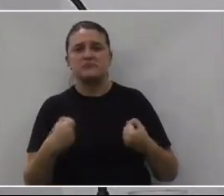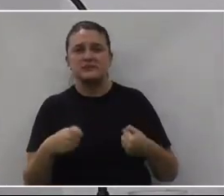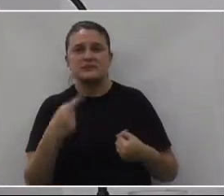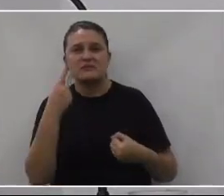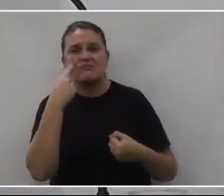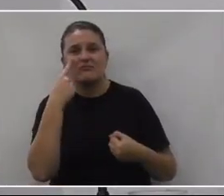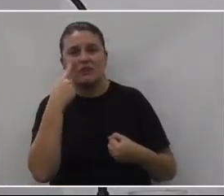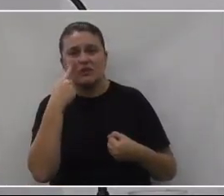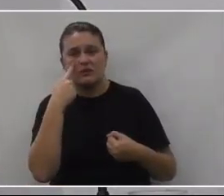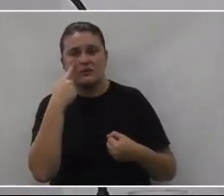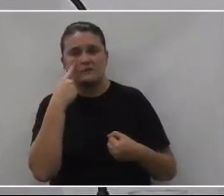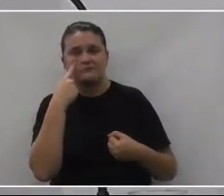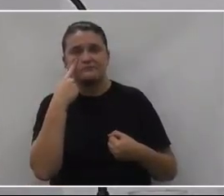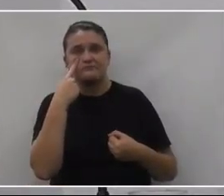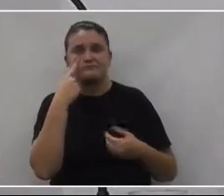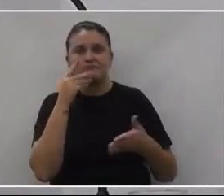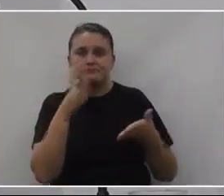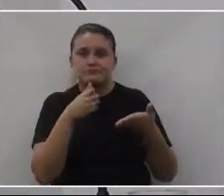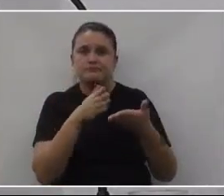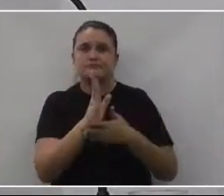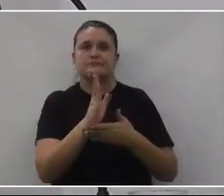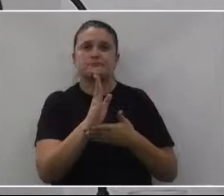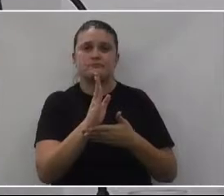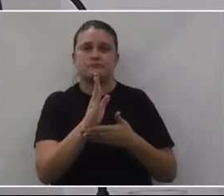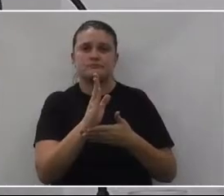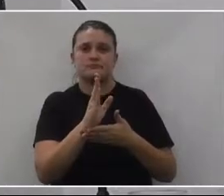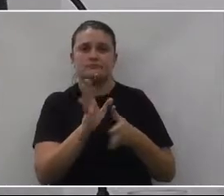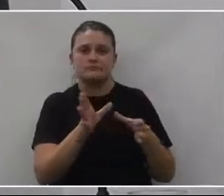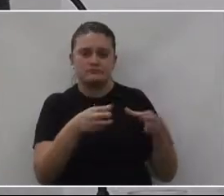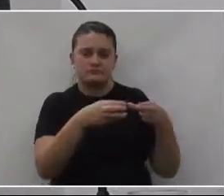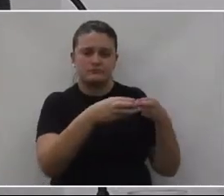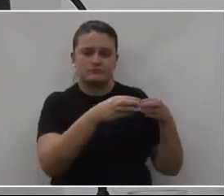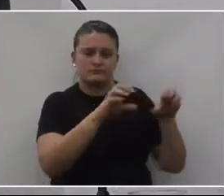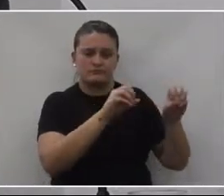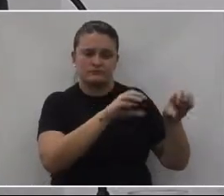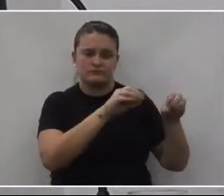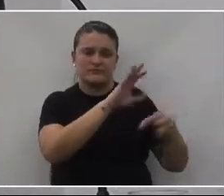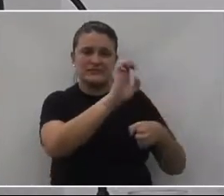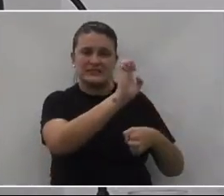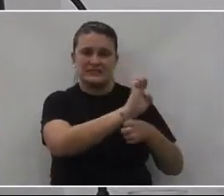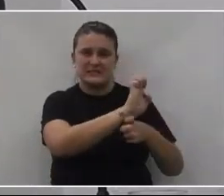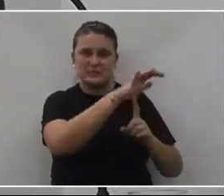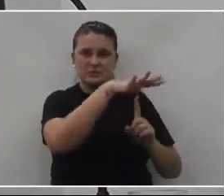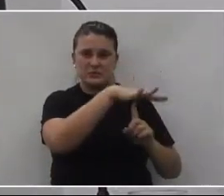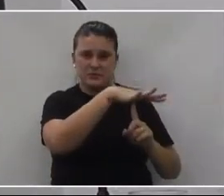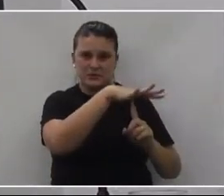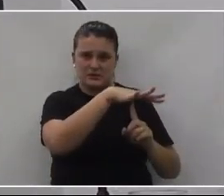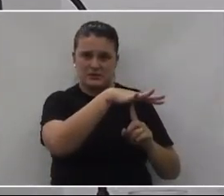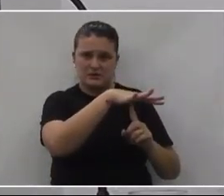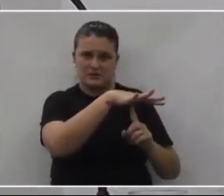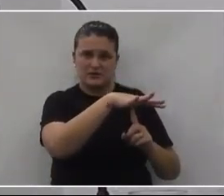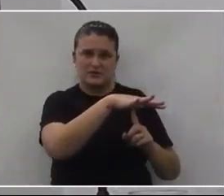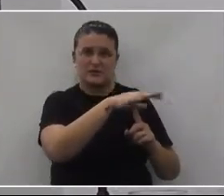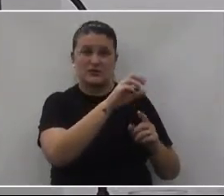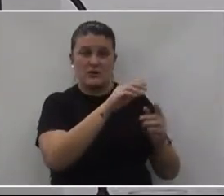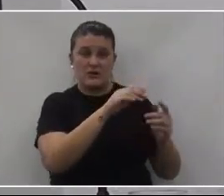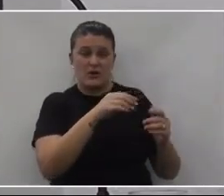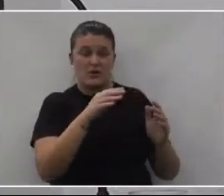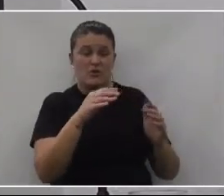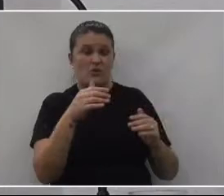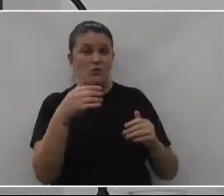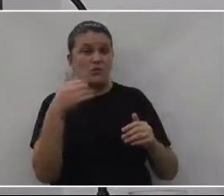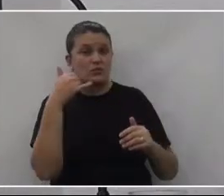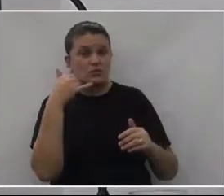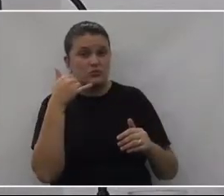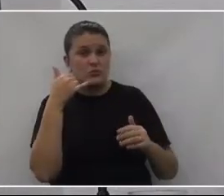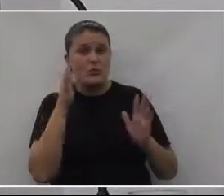ainda da aprovação da Comissão de Educação do Estado do Paraná, aonde, em contato hoje com a